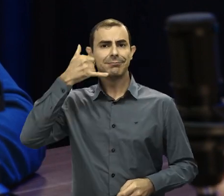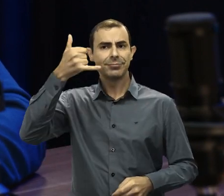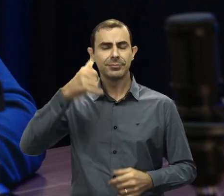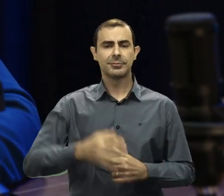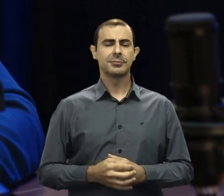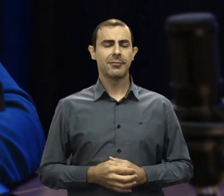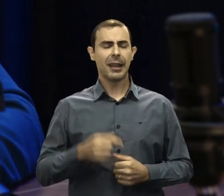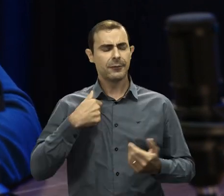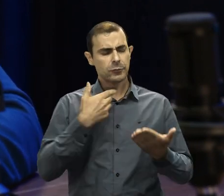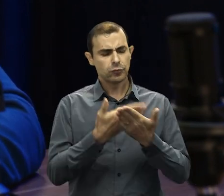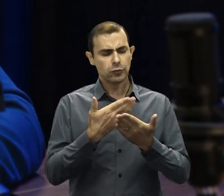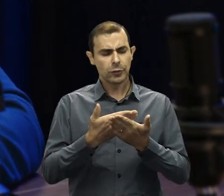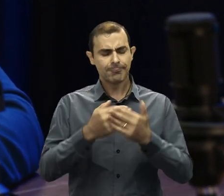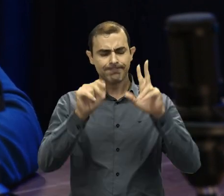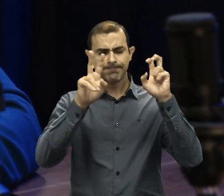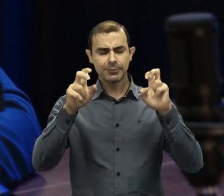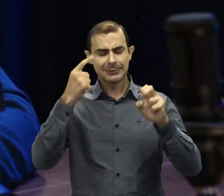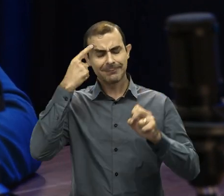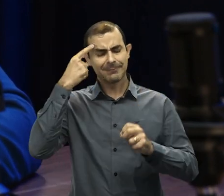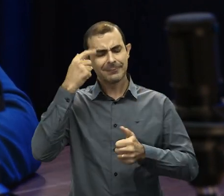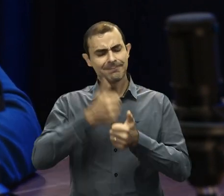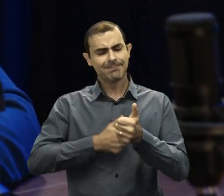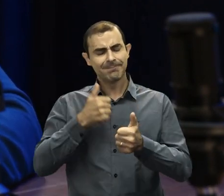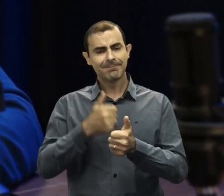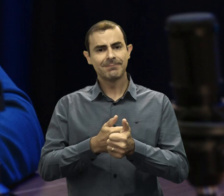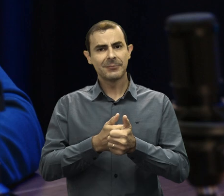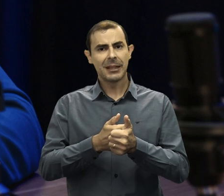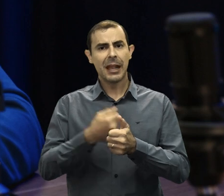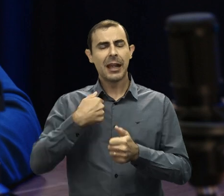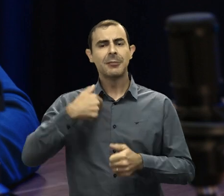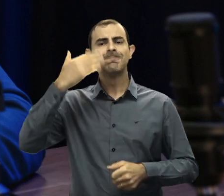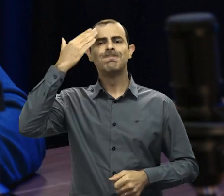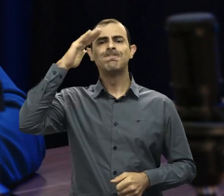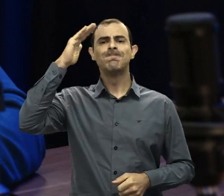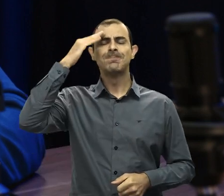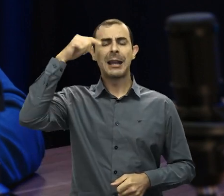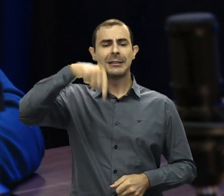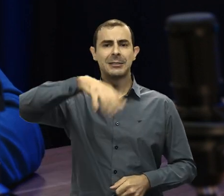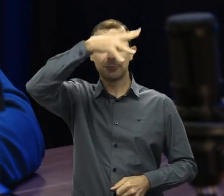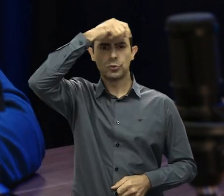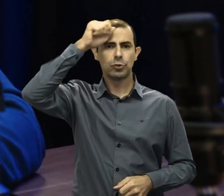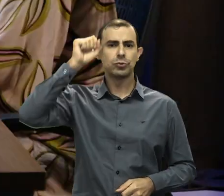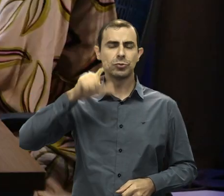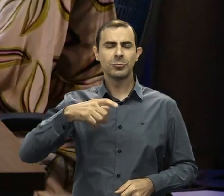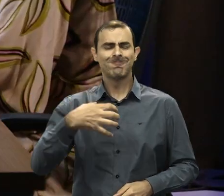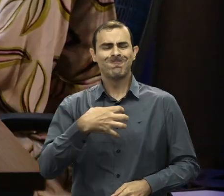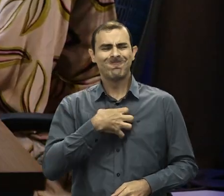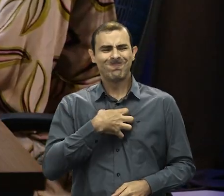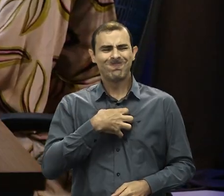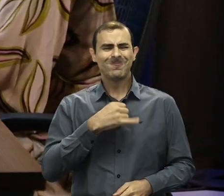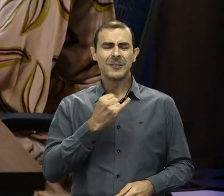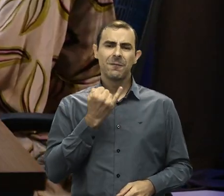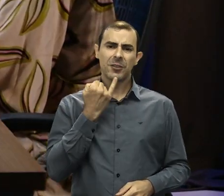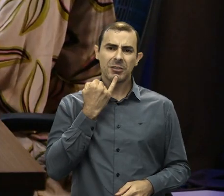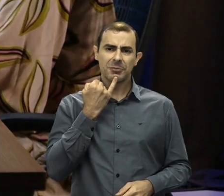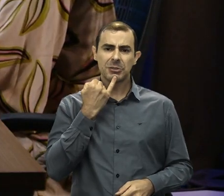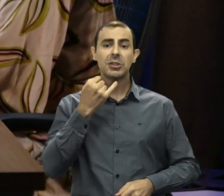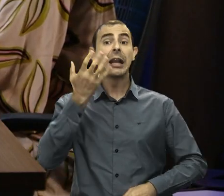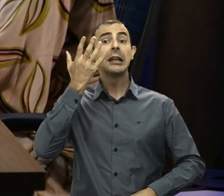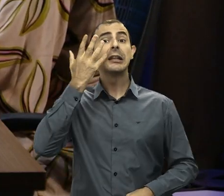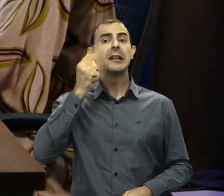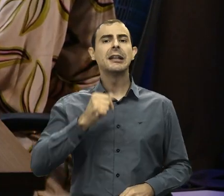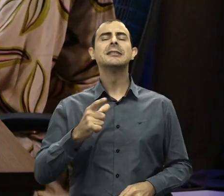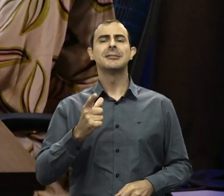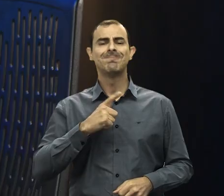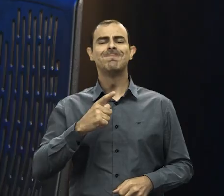estudar um pouquinho sobre a pauta e entendemos que aqui no nosso estado, infelizmente, a criança